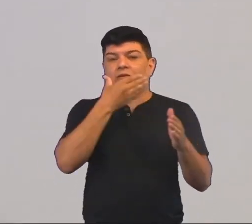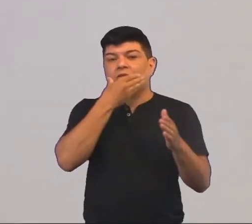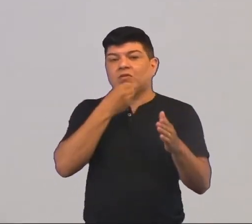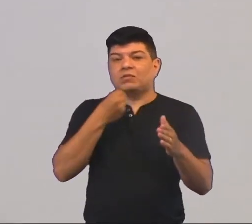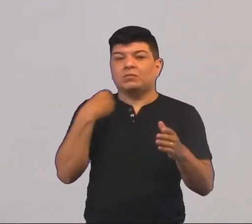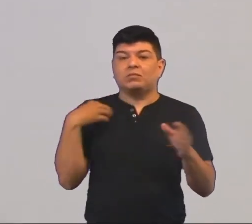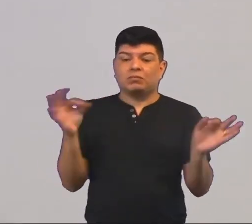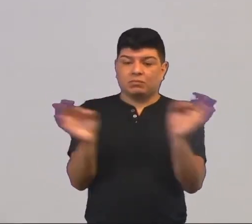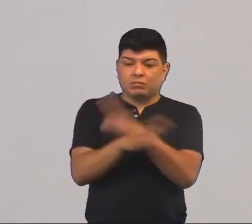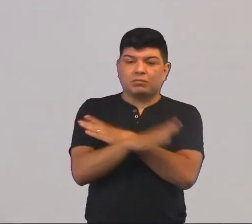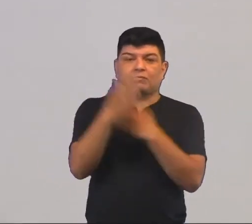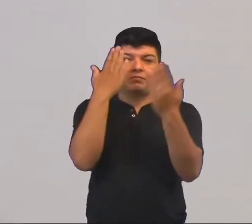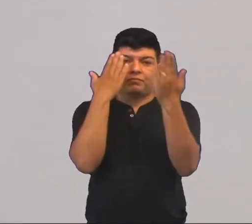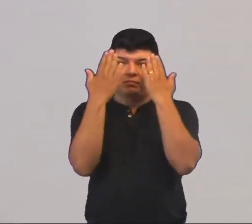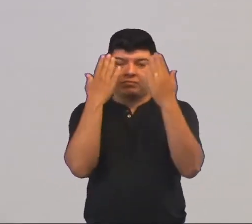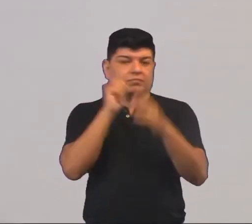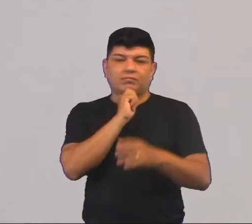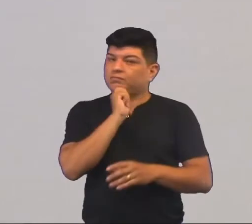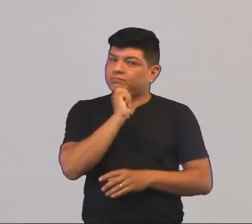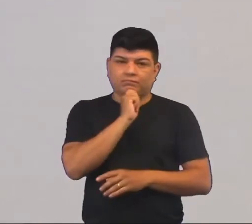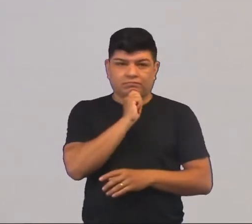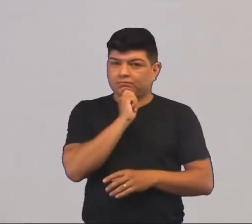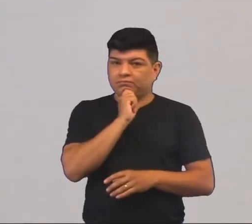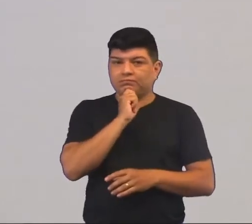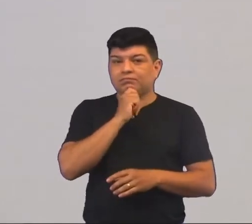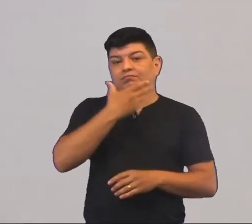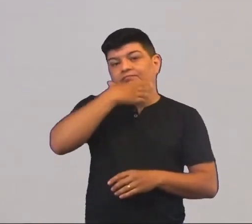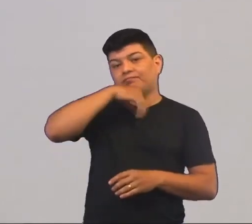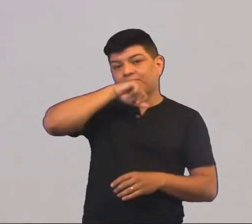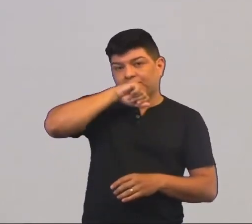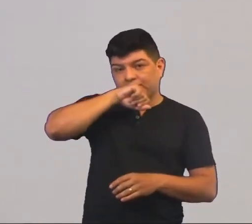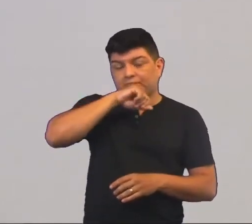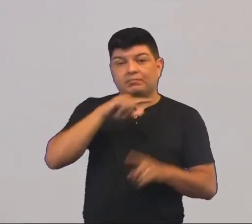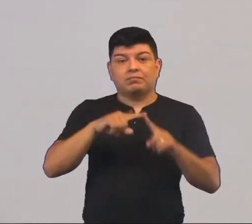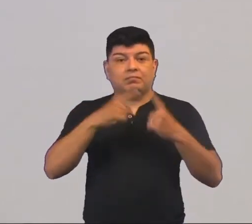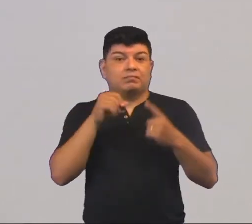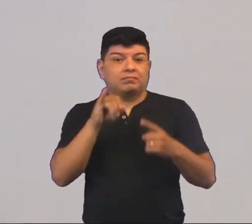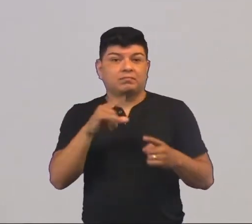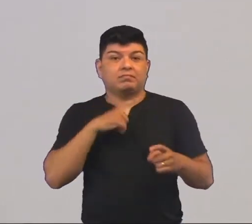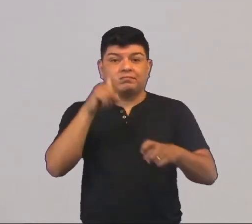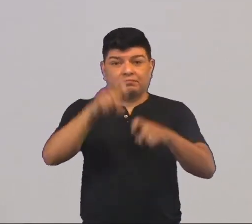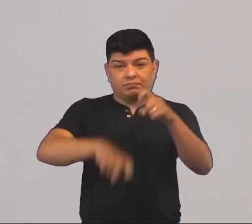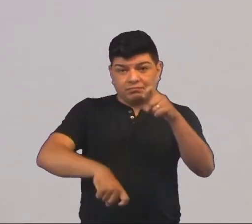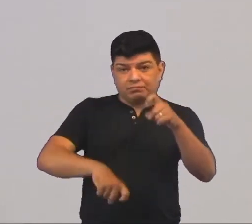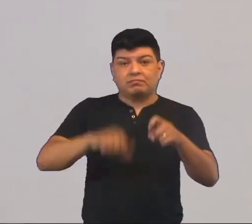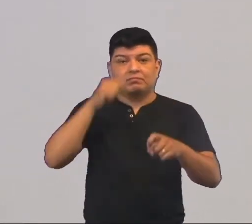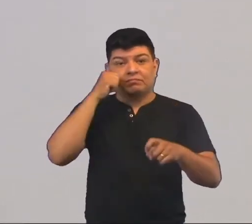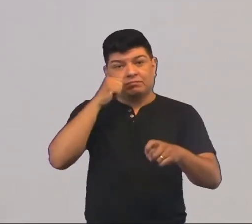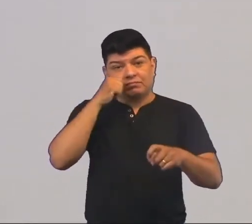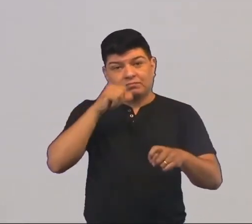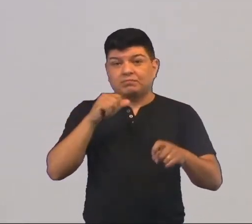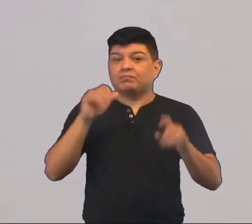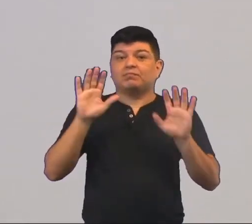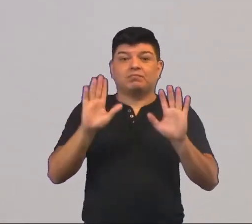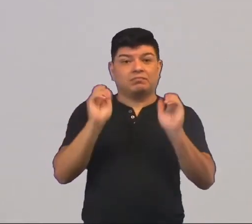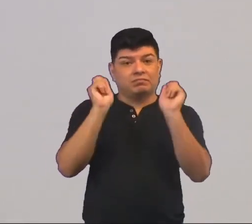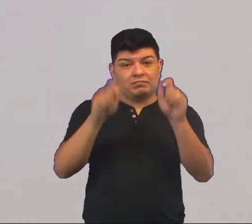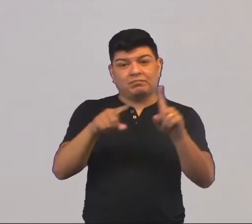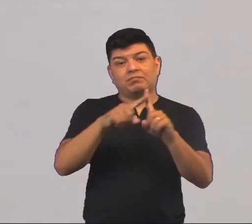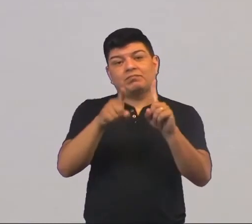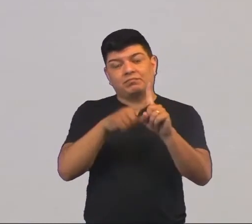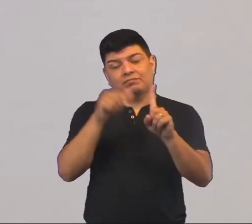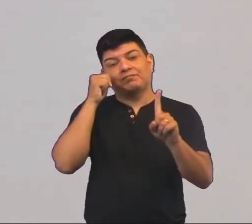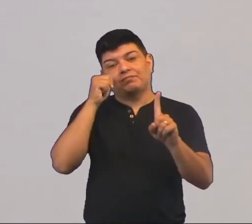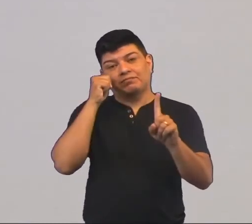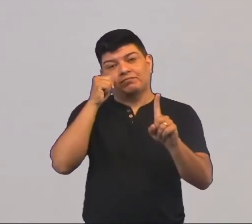menino não está preparado psicologicamente para ser pai, mas se ele tiver relações sexuais com uma menina, ele pode sim